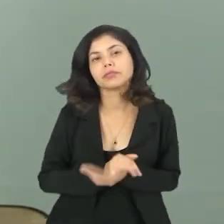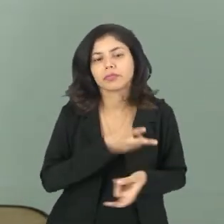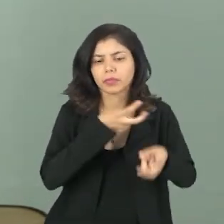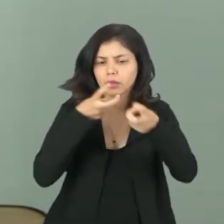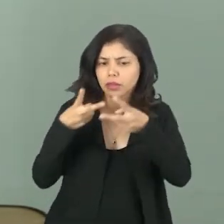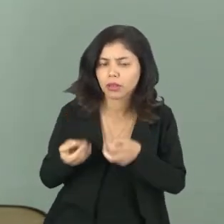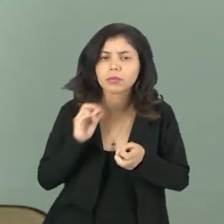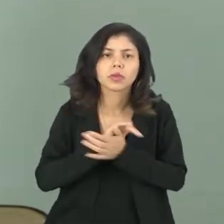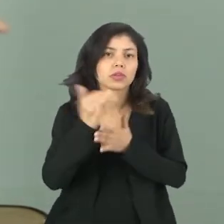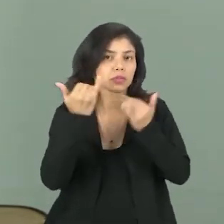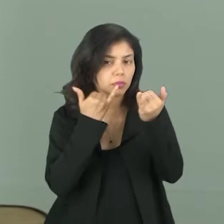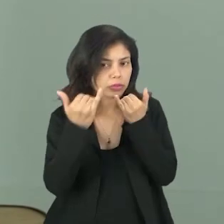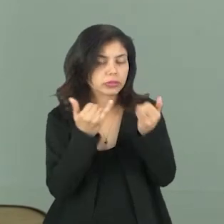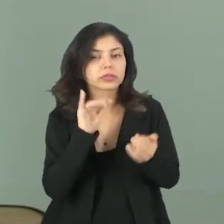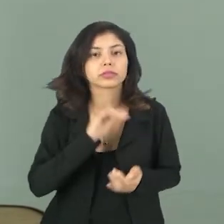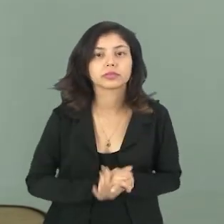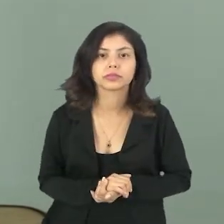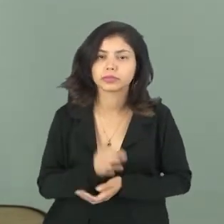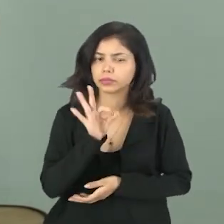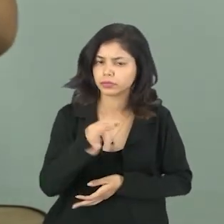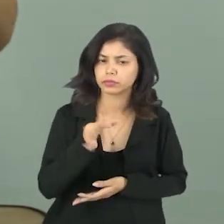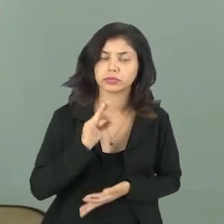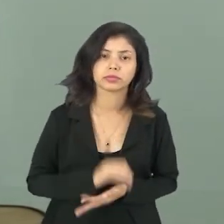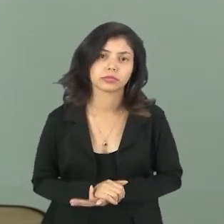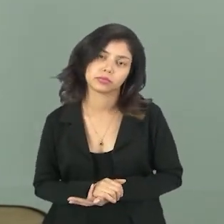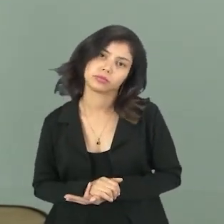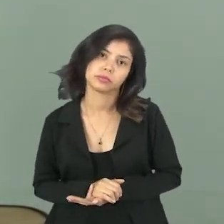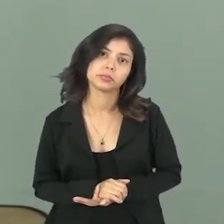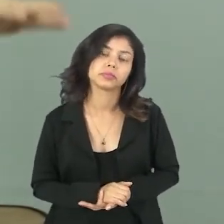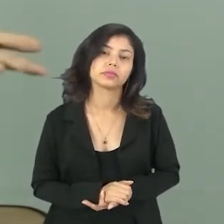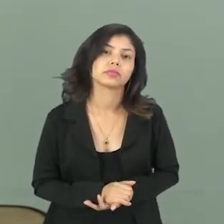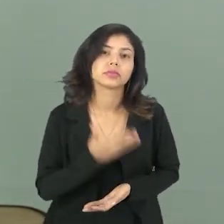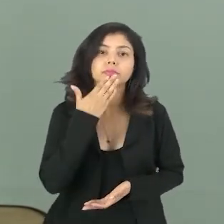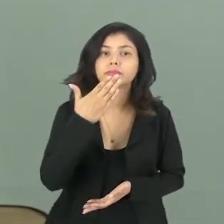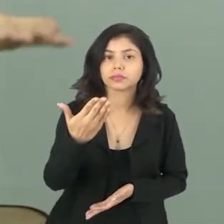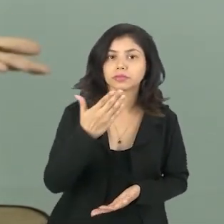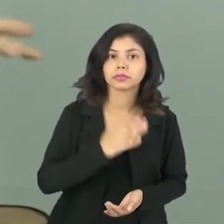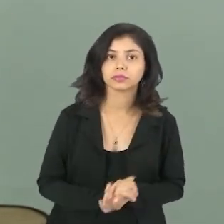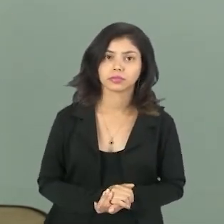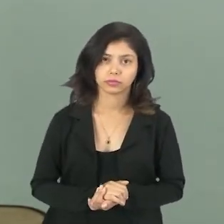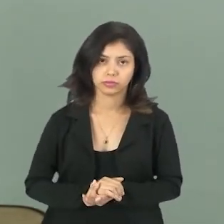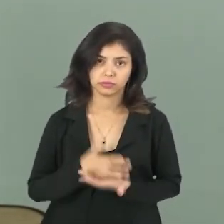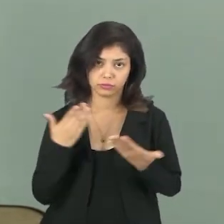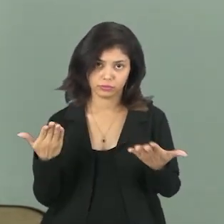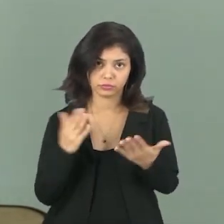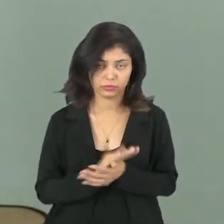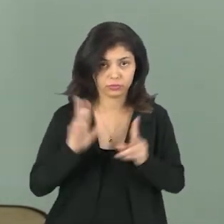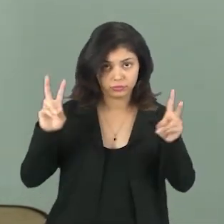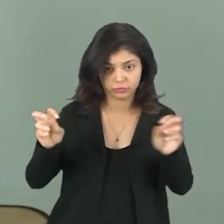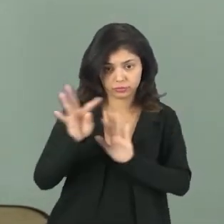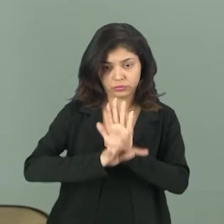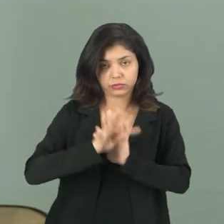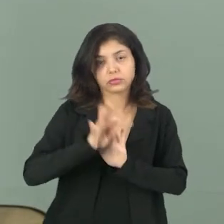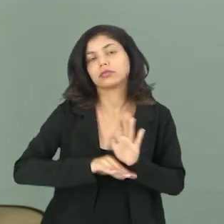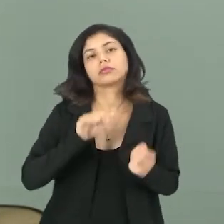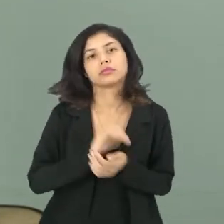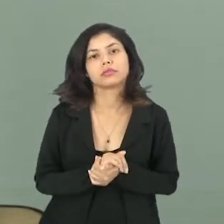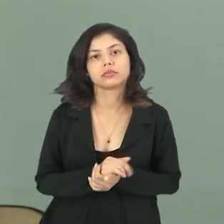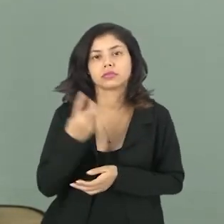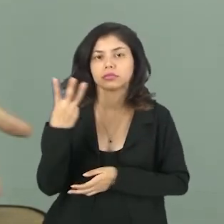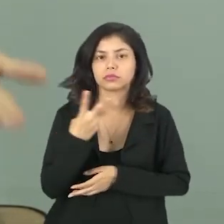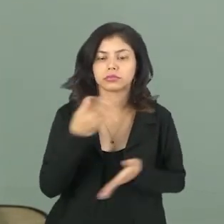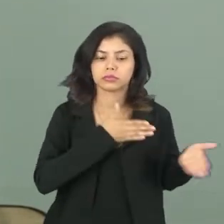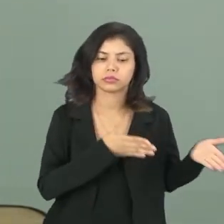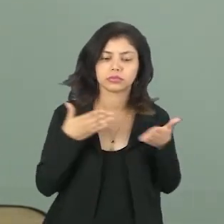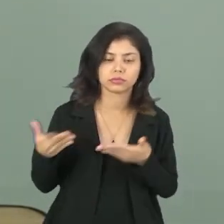percebemos as informações certo que estavam sendo perdidas solicitadas sobre esse texto e o